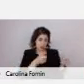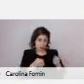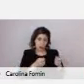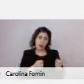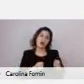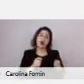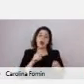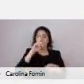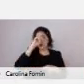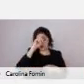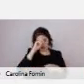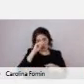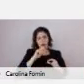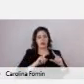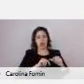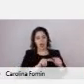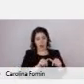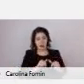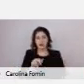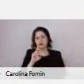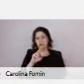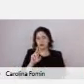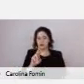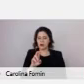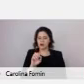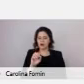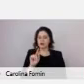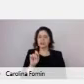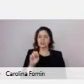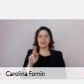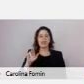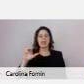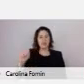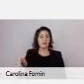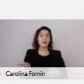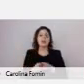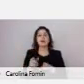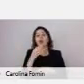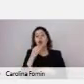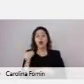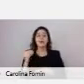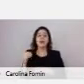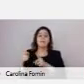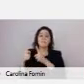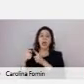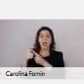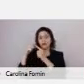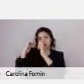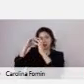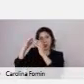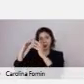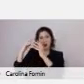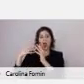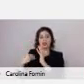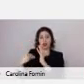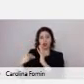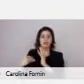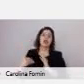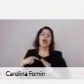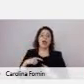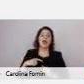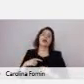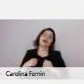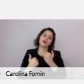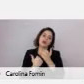Leoni Cruz, e o neuroradiologista e superintendente de Ciências de Dados e Analytics